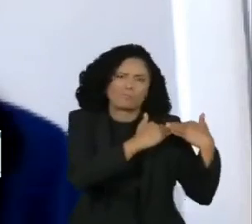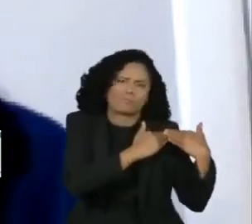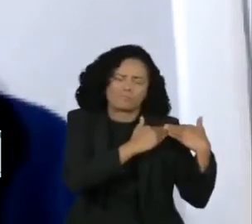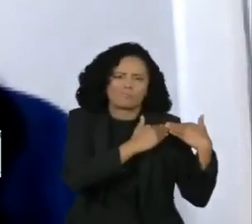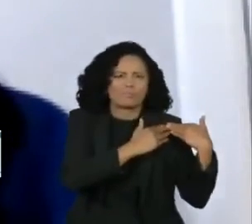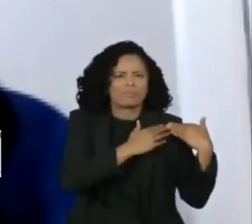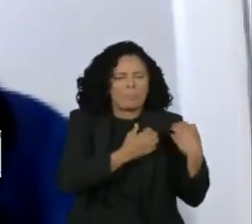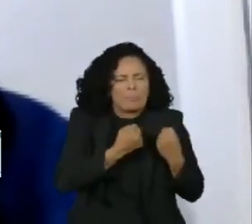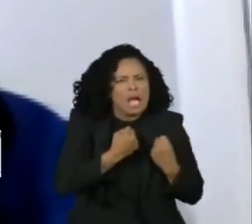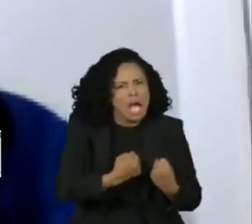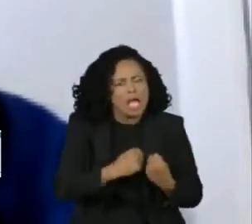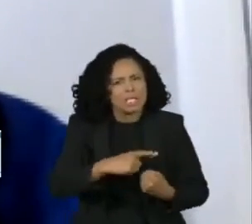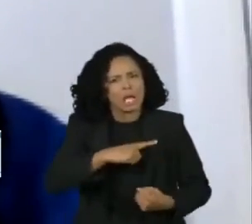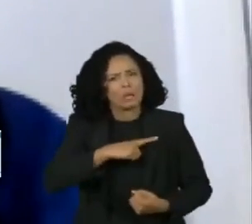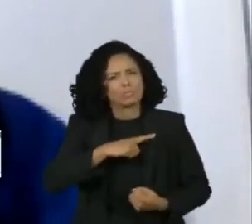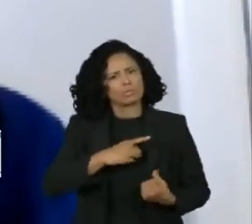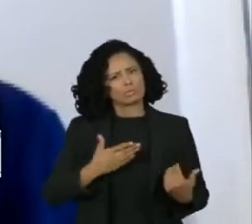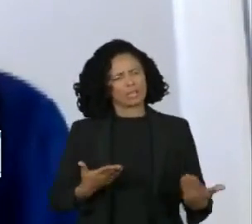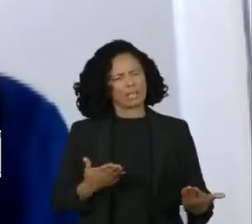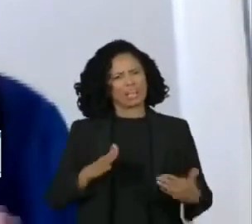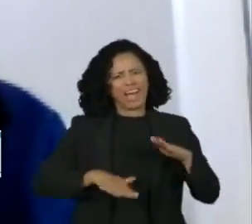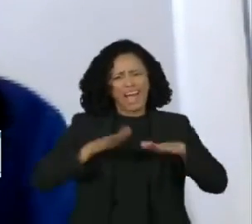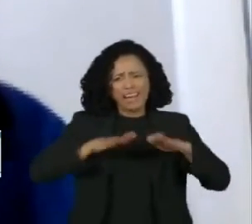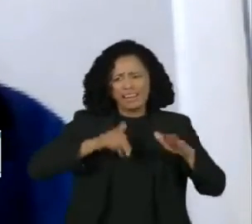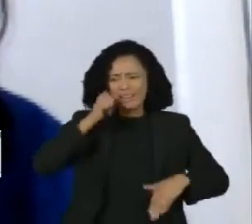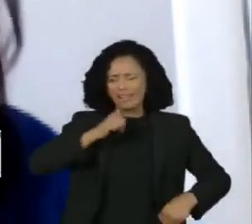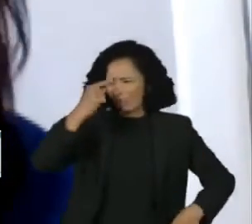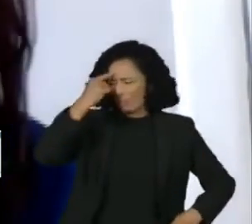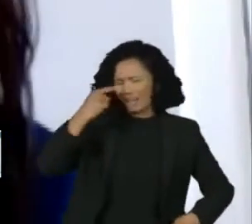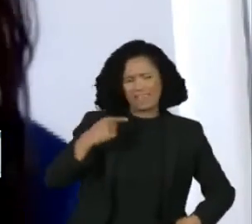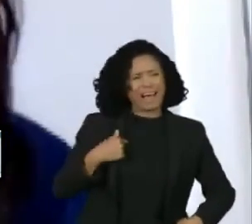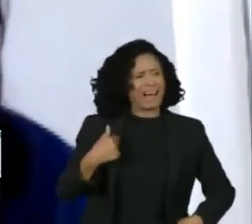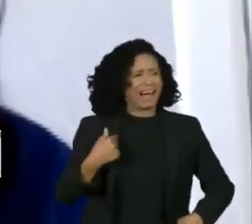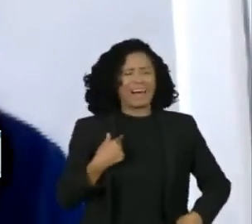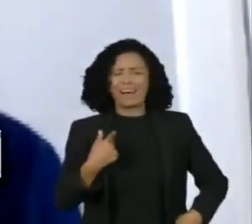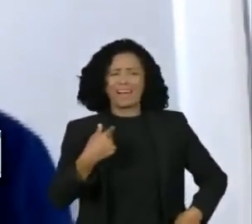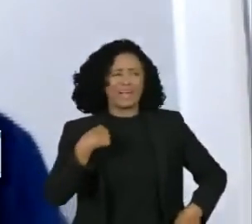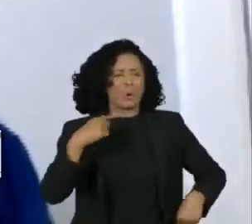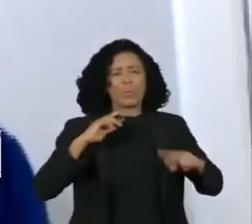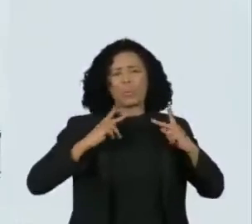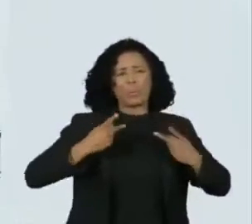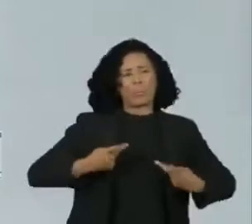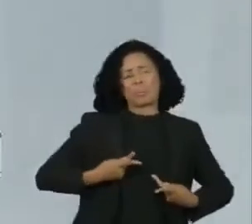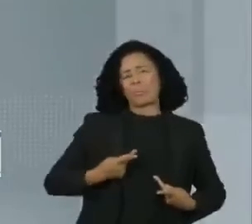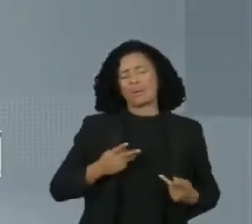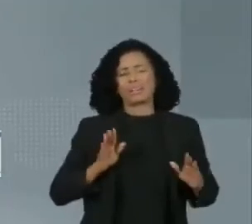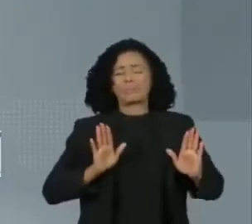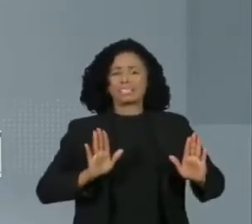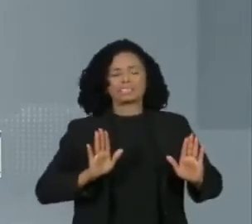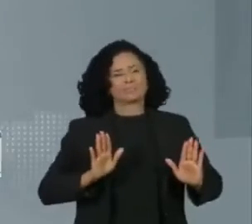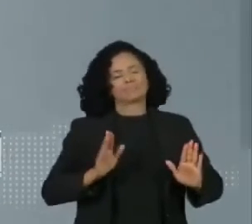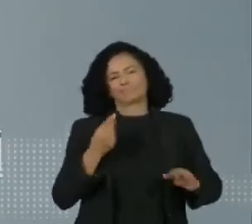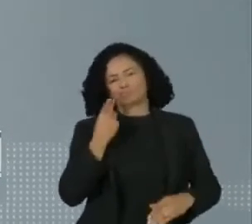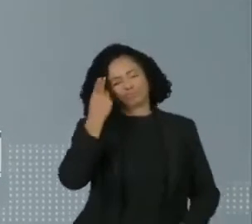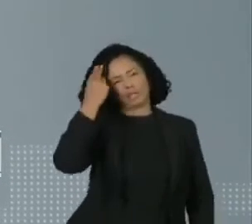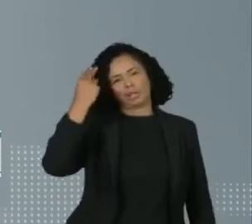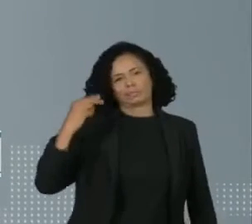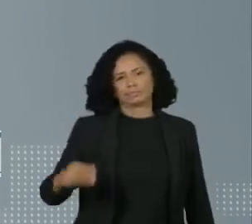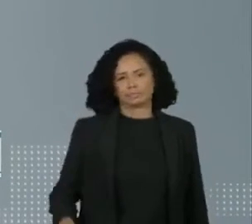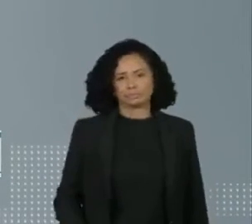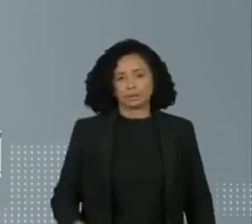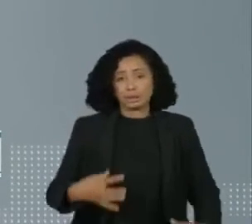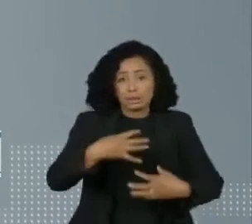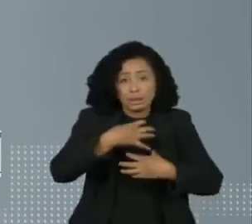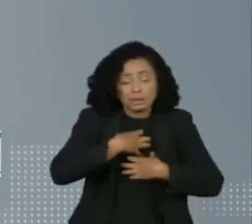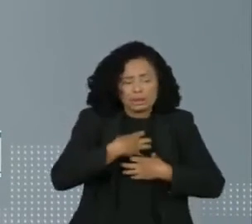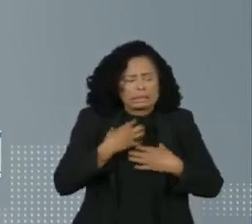responsabilidade, né? E muitas vezes ela não pode nem verbalizar aquilo que ela é julgada. Esse esgotamento físico e emocional